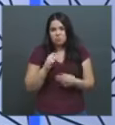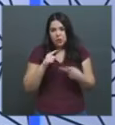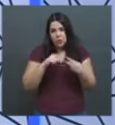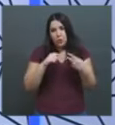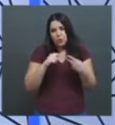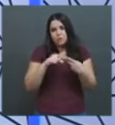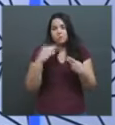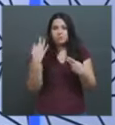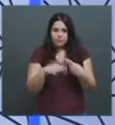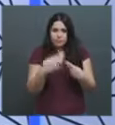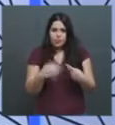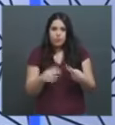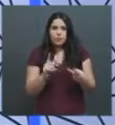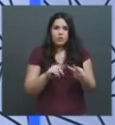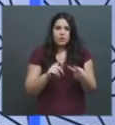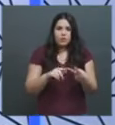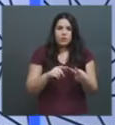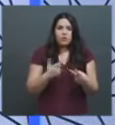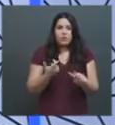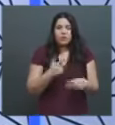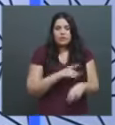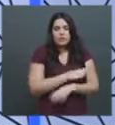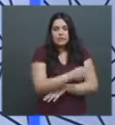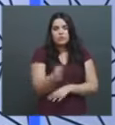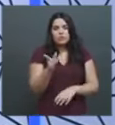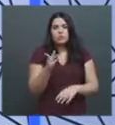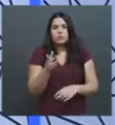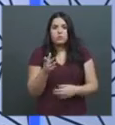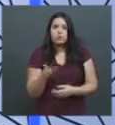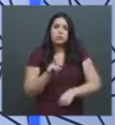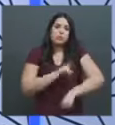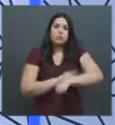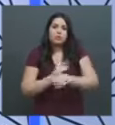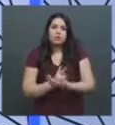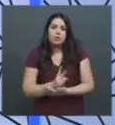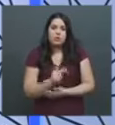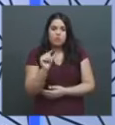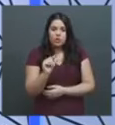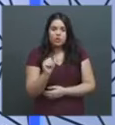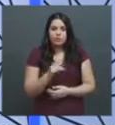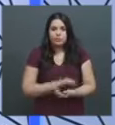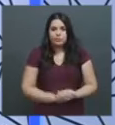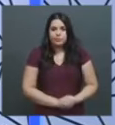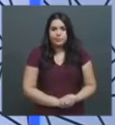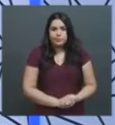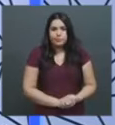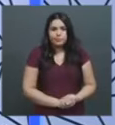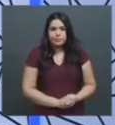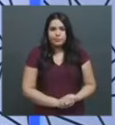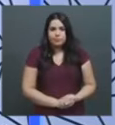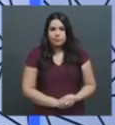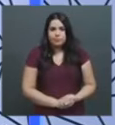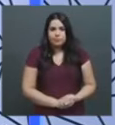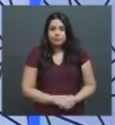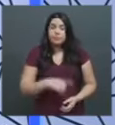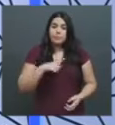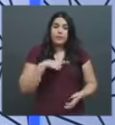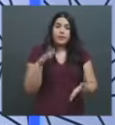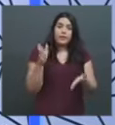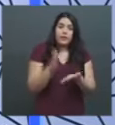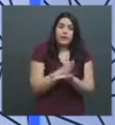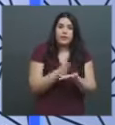dor, a polaciúria, né? São os principais sintomas que a pessoa apresenta. Tem uns casos